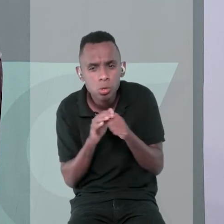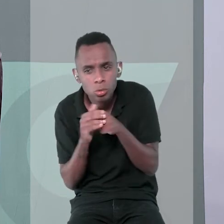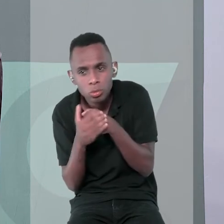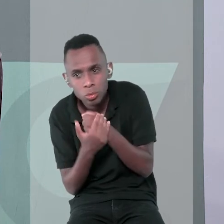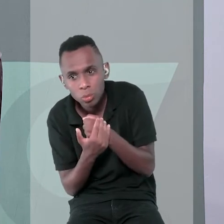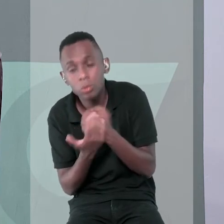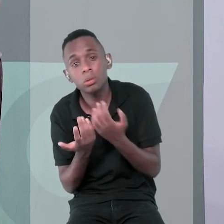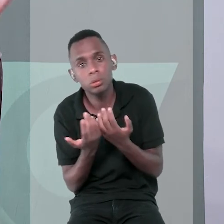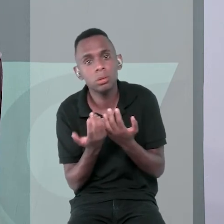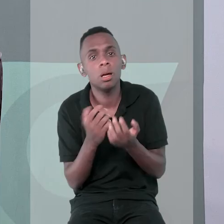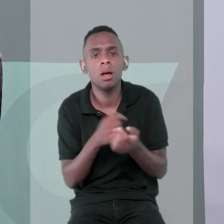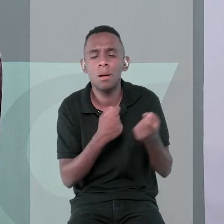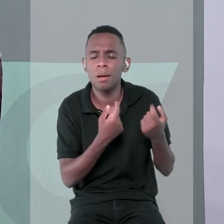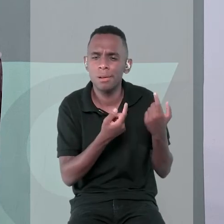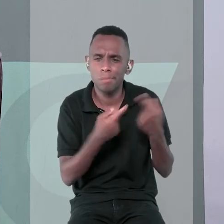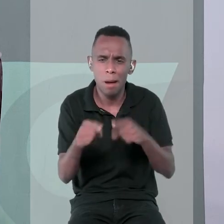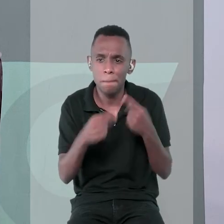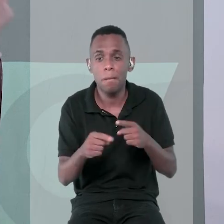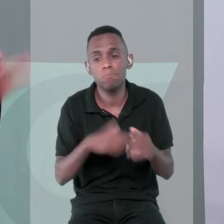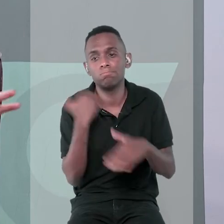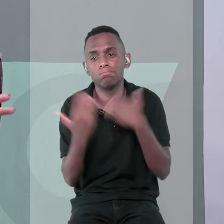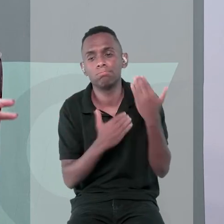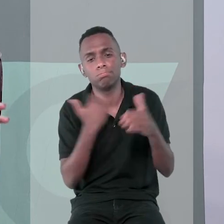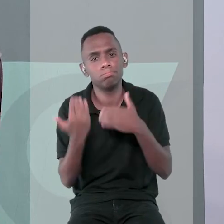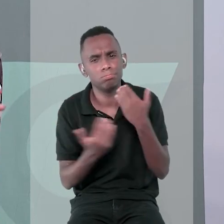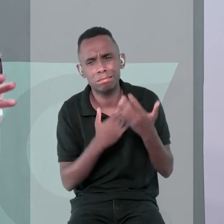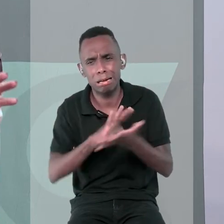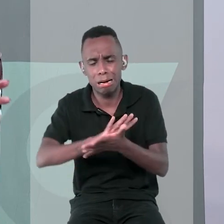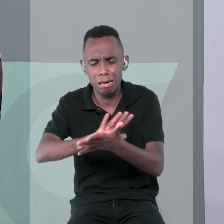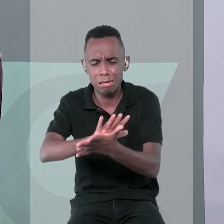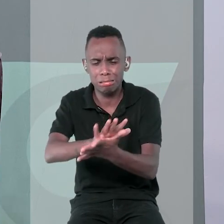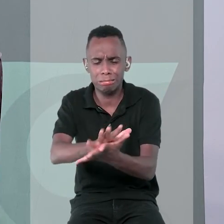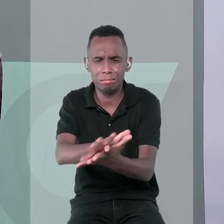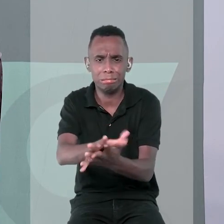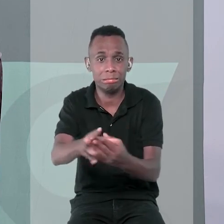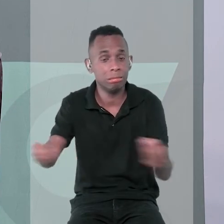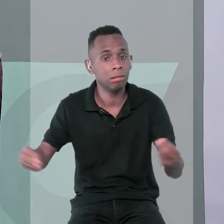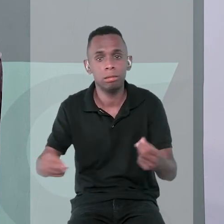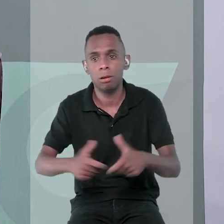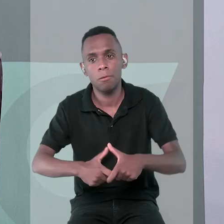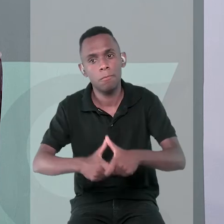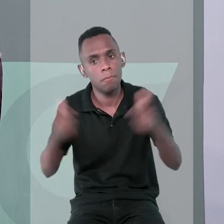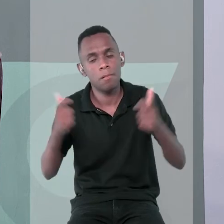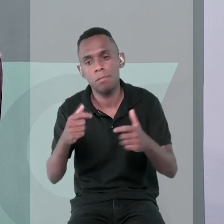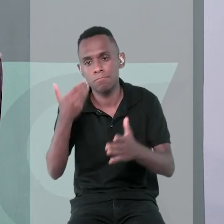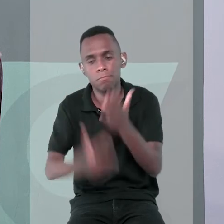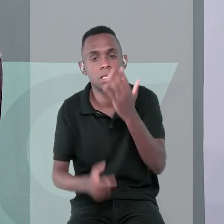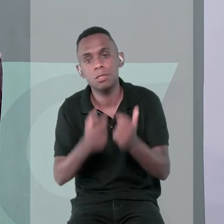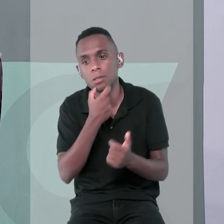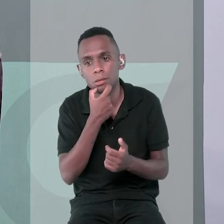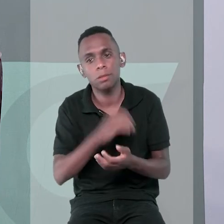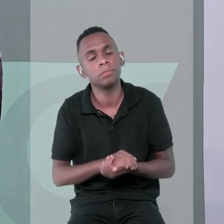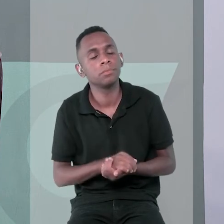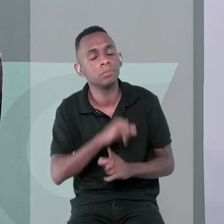escondidinhos lá. E aí os franceses... e matam. É um massacre, é um dos grandes massacres dos ingleses. Aí